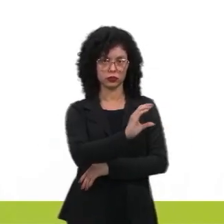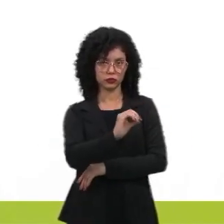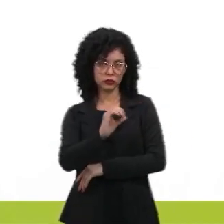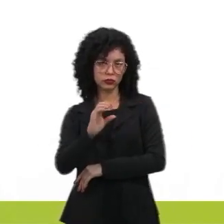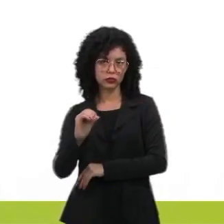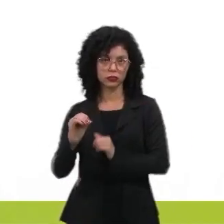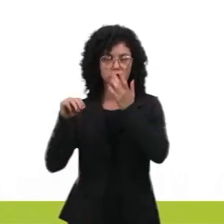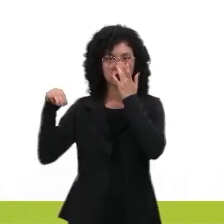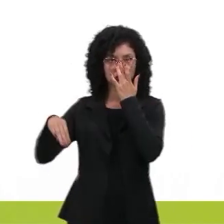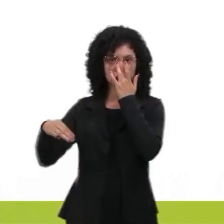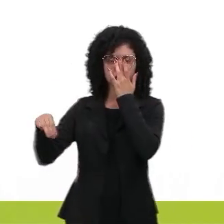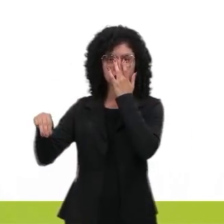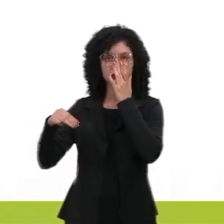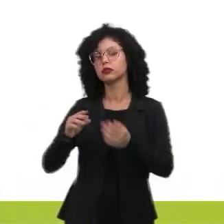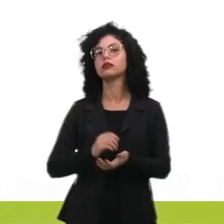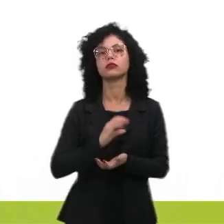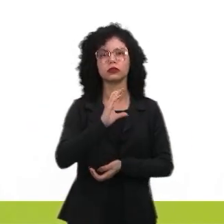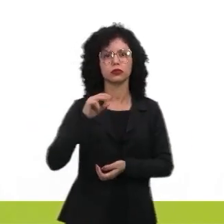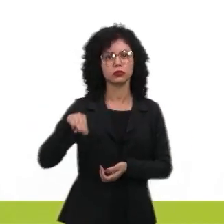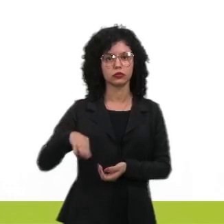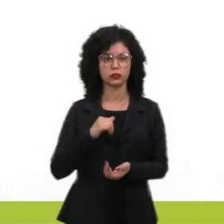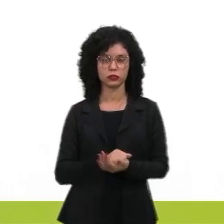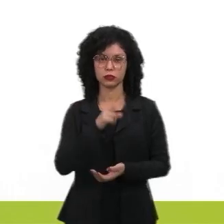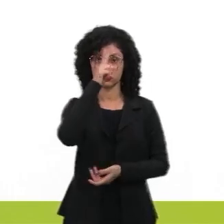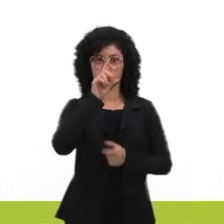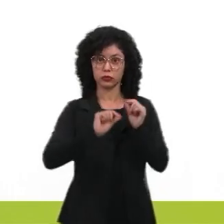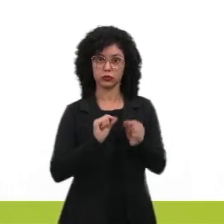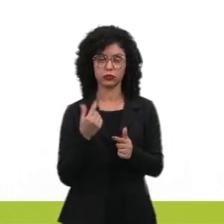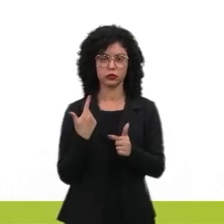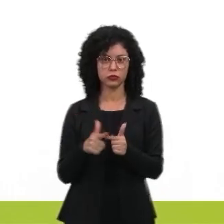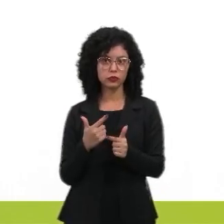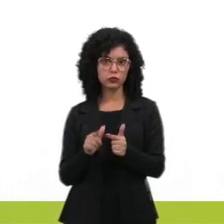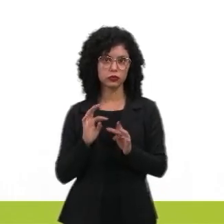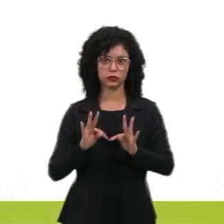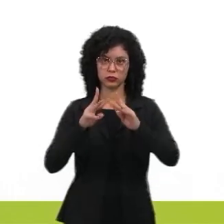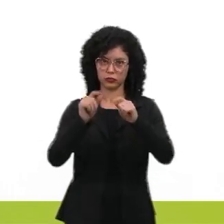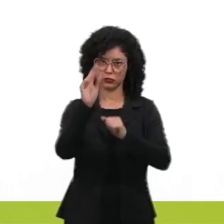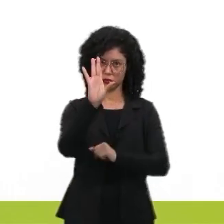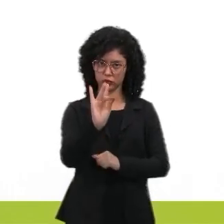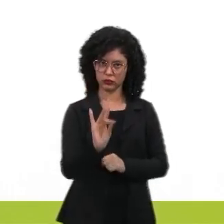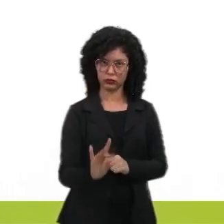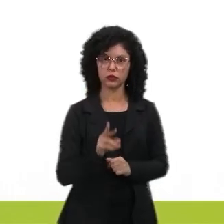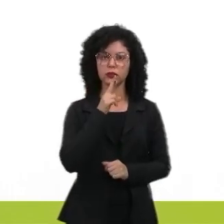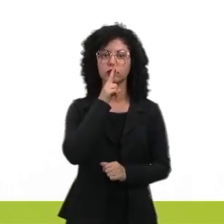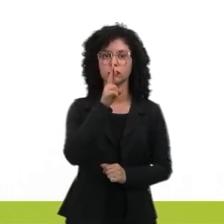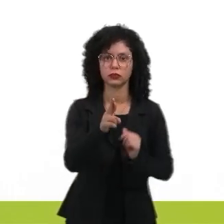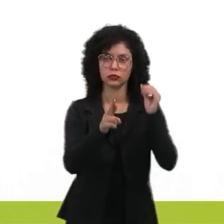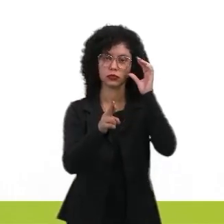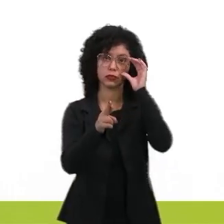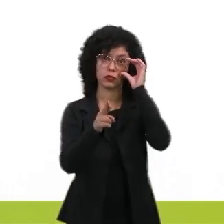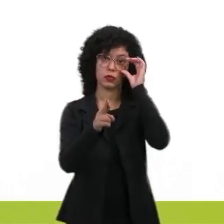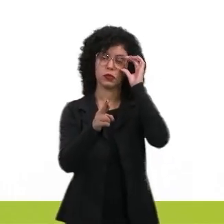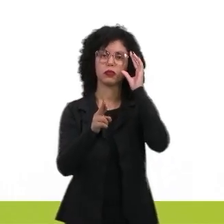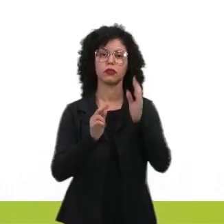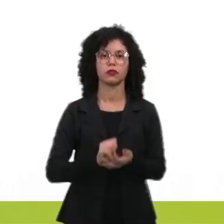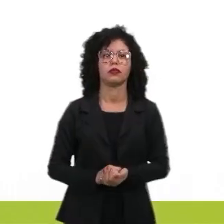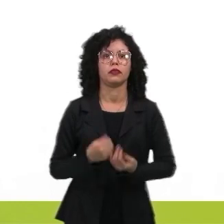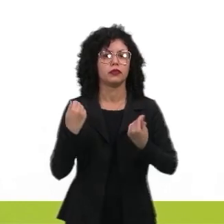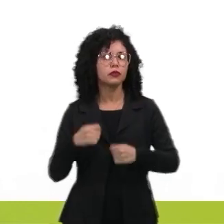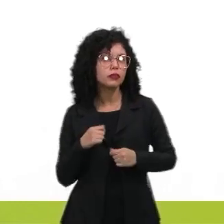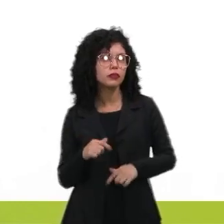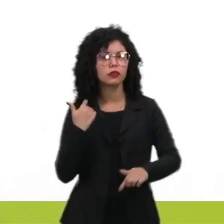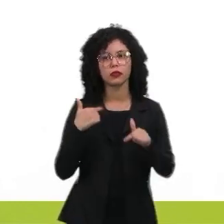ou metros, né, ou centímetros. Lembrando que a gente vai trabalhar os probleminhas e todos os cálculos, eu vou repetir, todos os cálculos devem